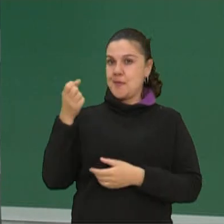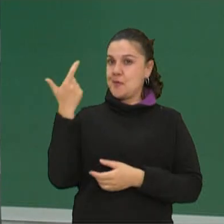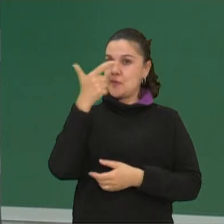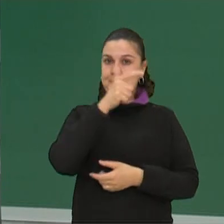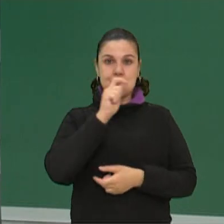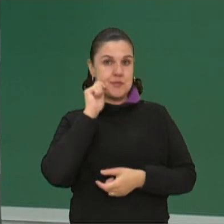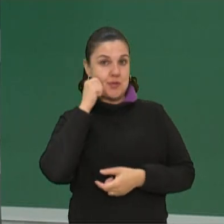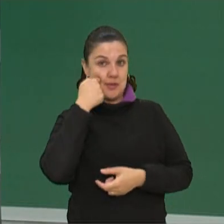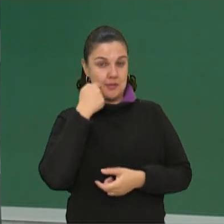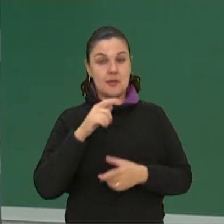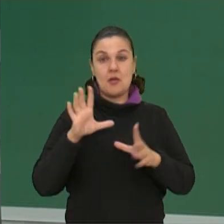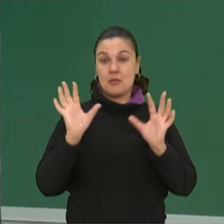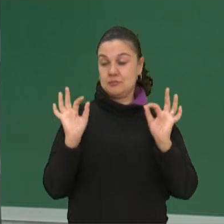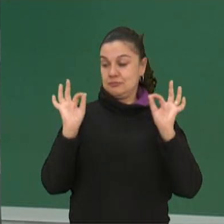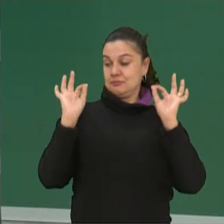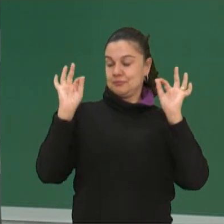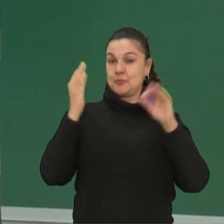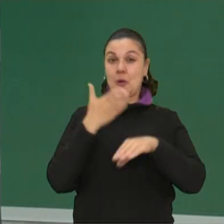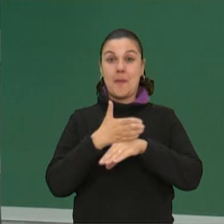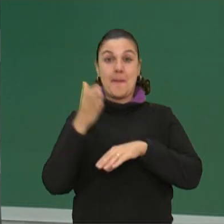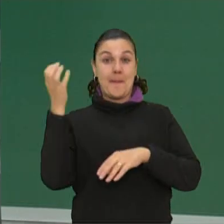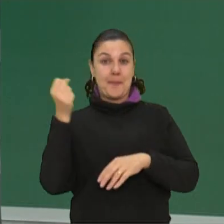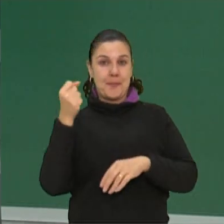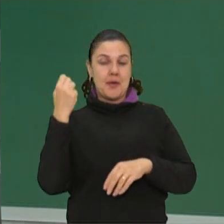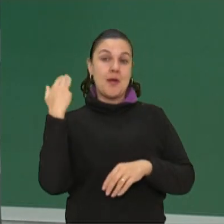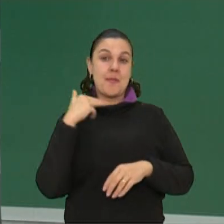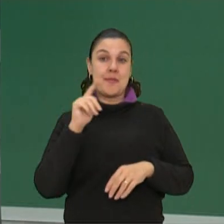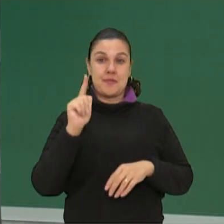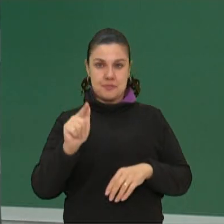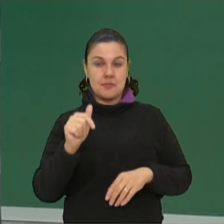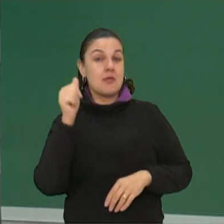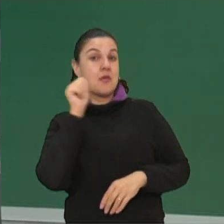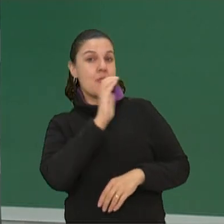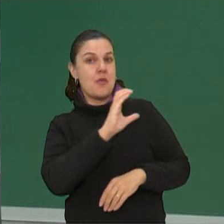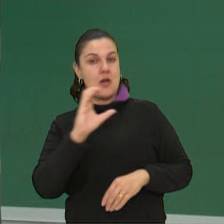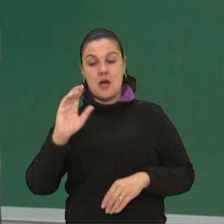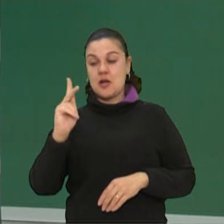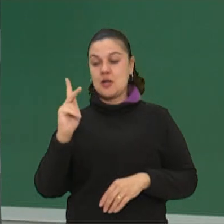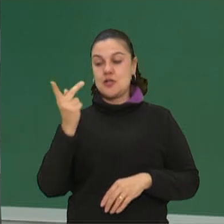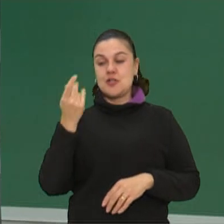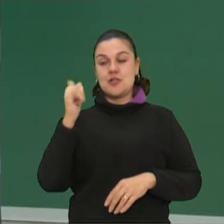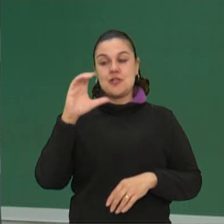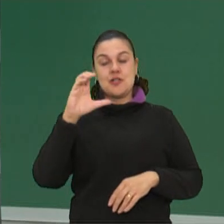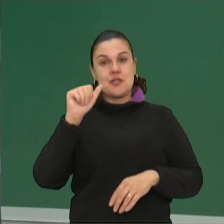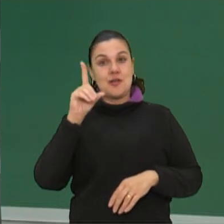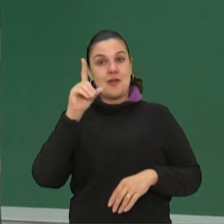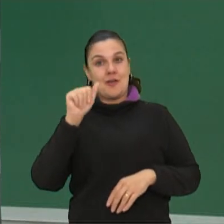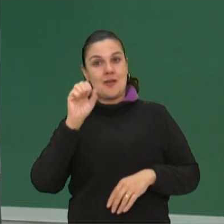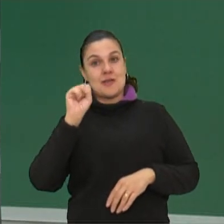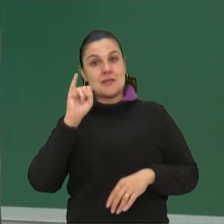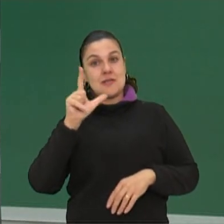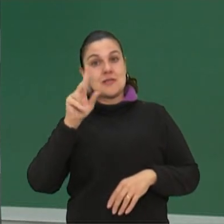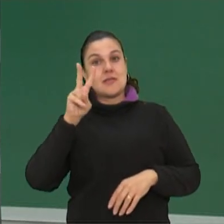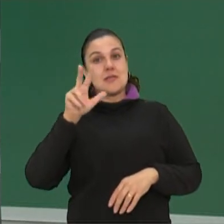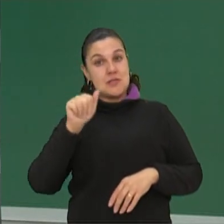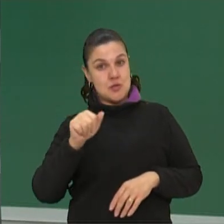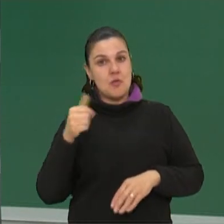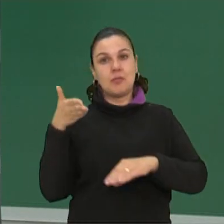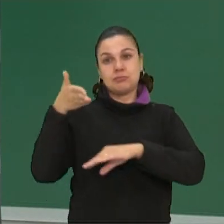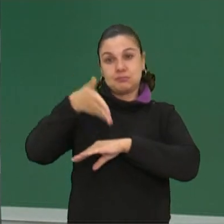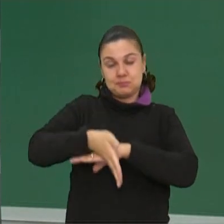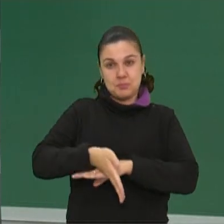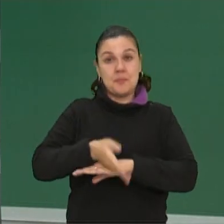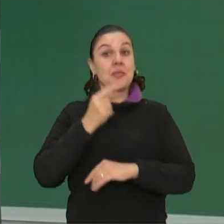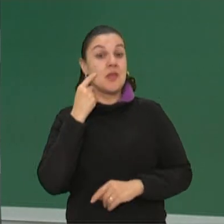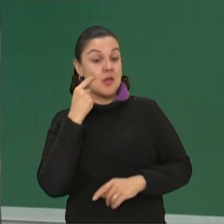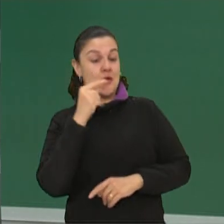essa elite branca de Minas, e a Chica da Silva se inseriu ali no meio. Então, recomendação, se você puder, assista o filme Chica da Silva,